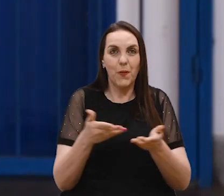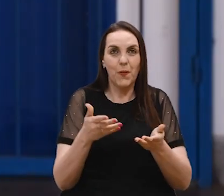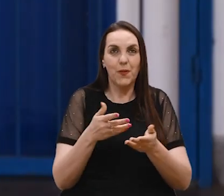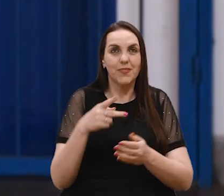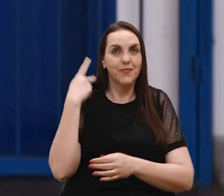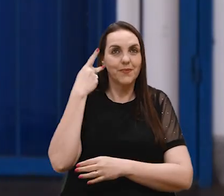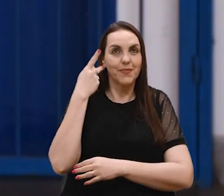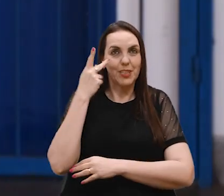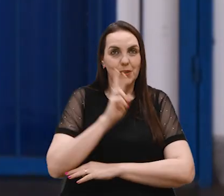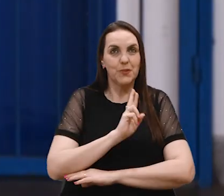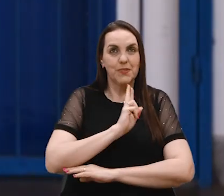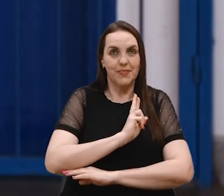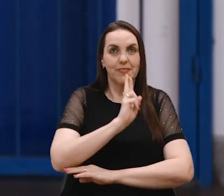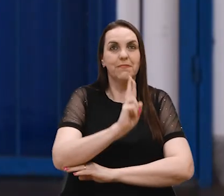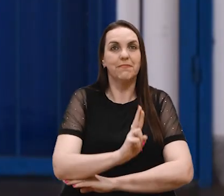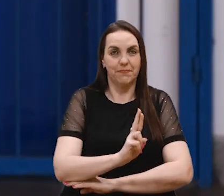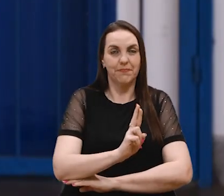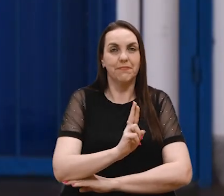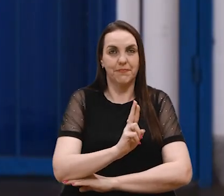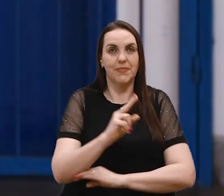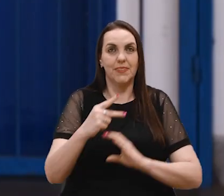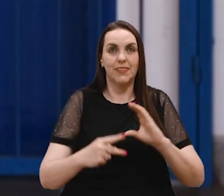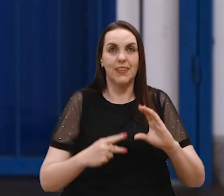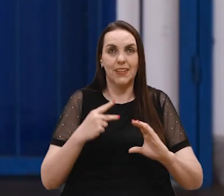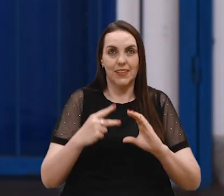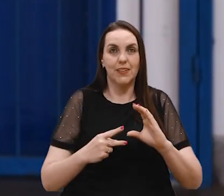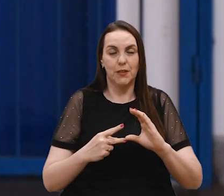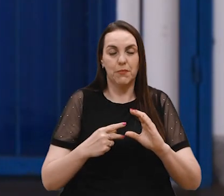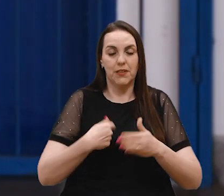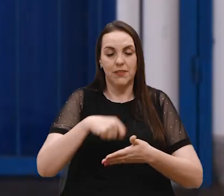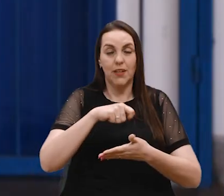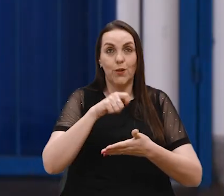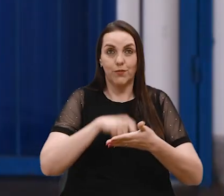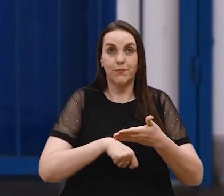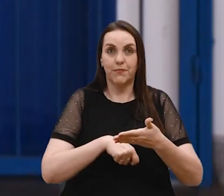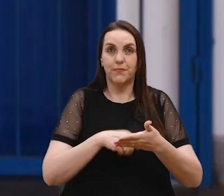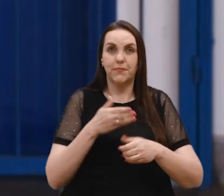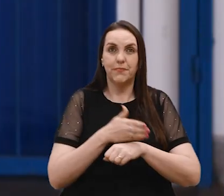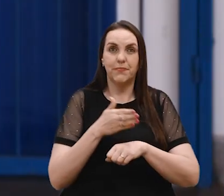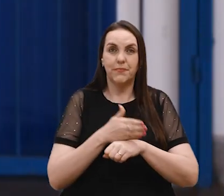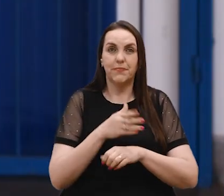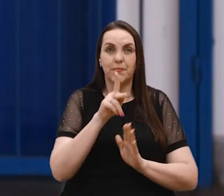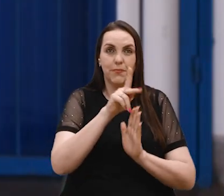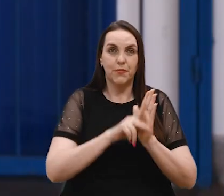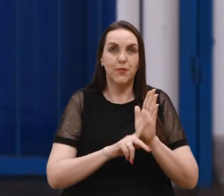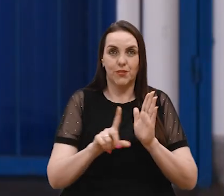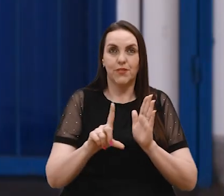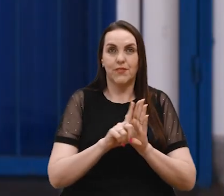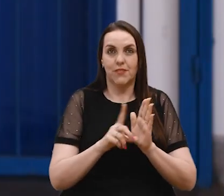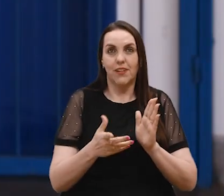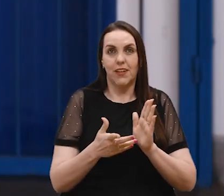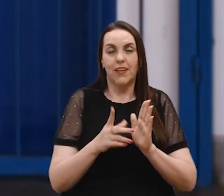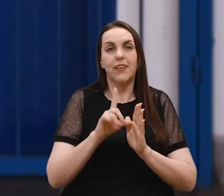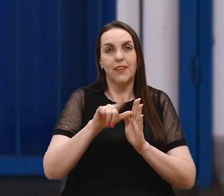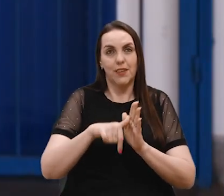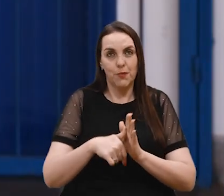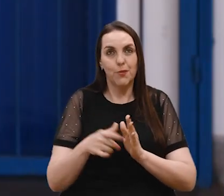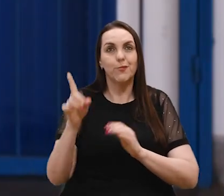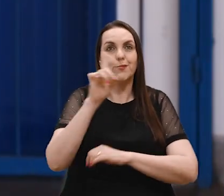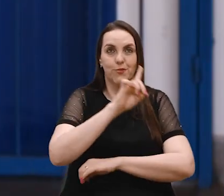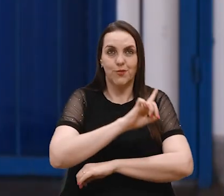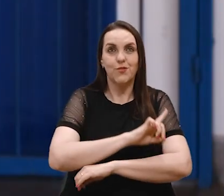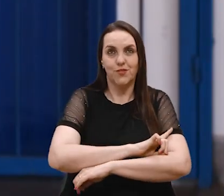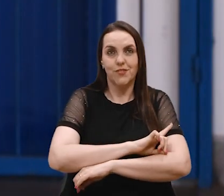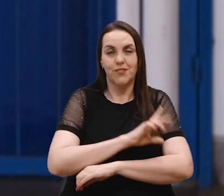nossa representante no Legislativo, e que foi uma das autoras do projeto que deu origem ao